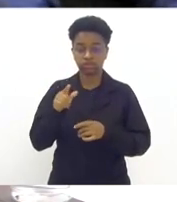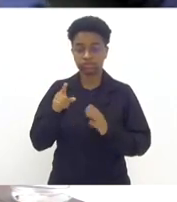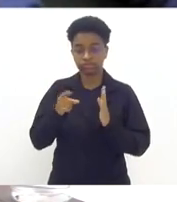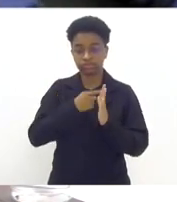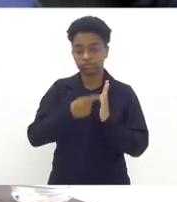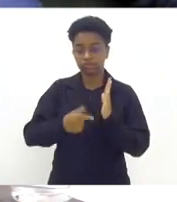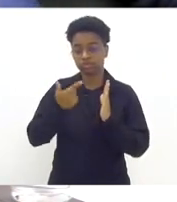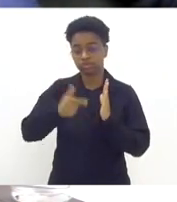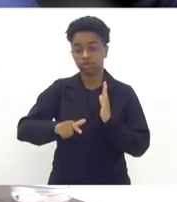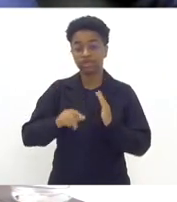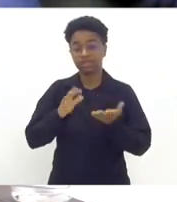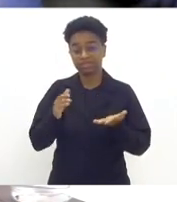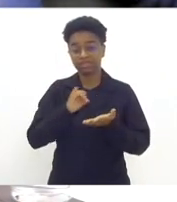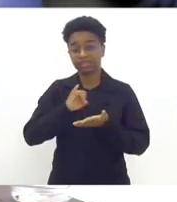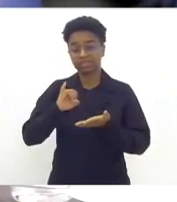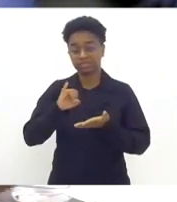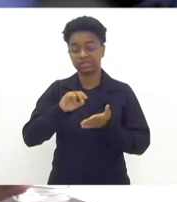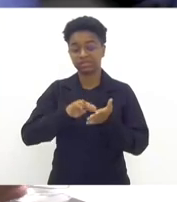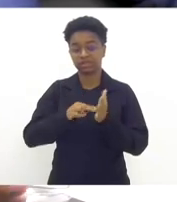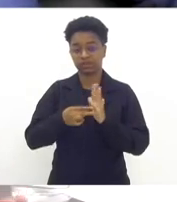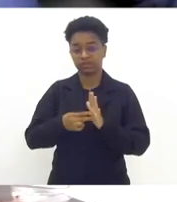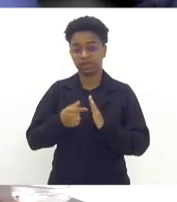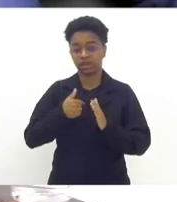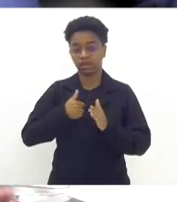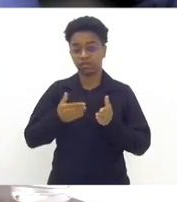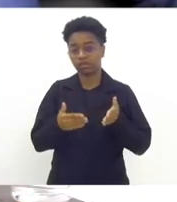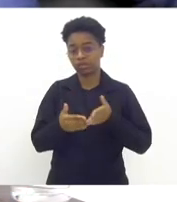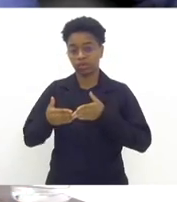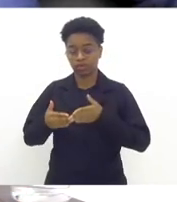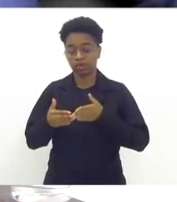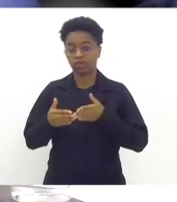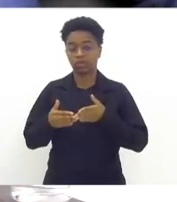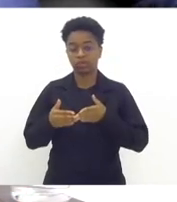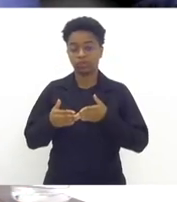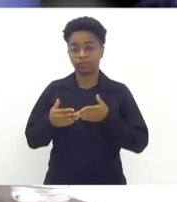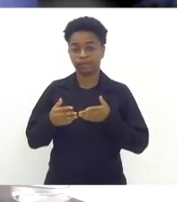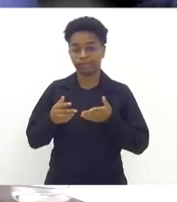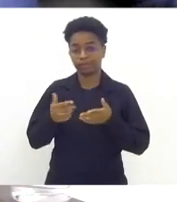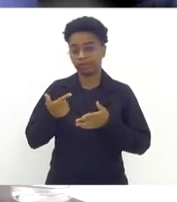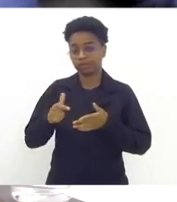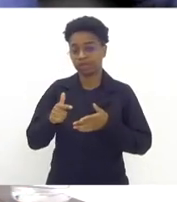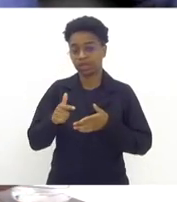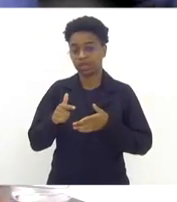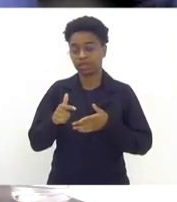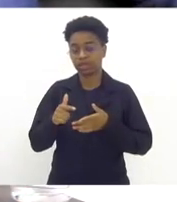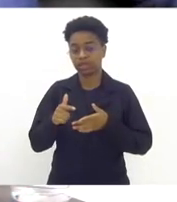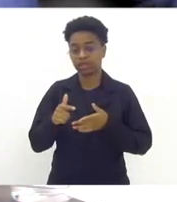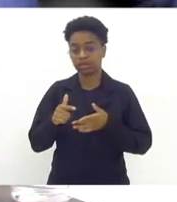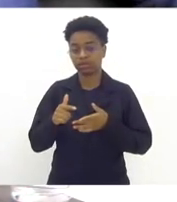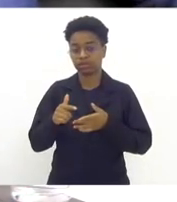seja culpado, porque eu estava respondendo 2 processos e ela achava o entendimento dela estranho.